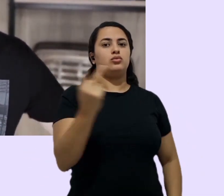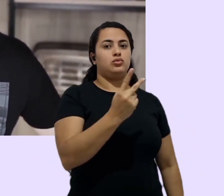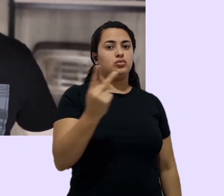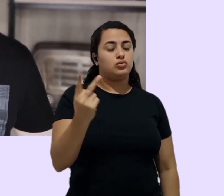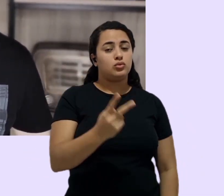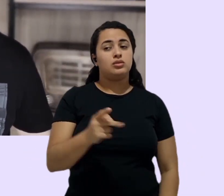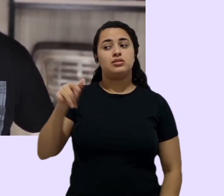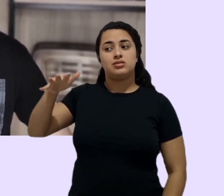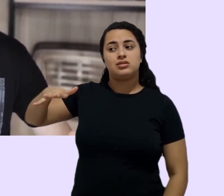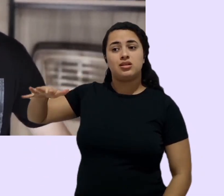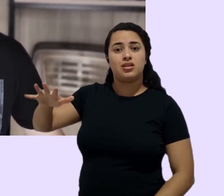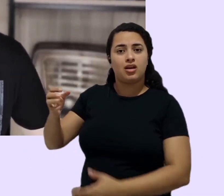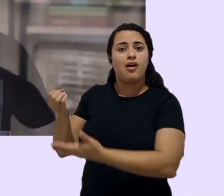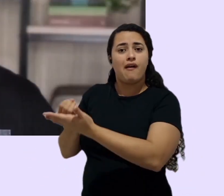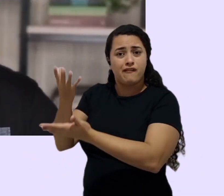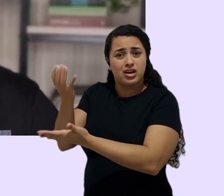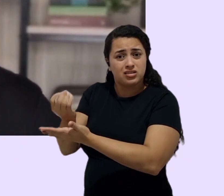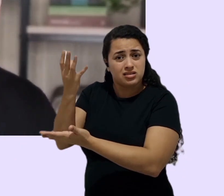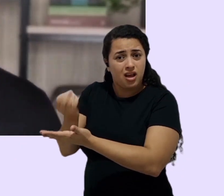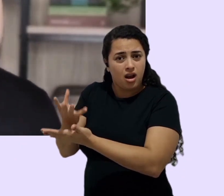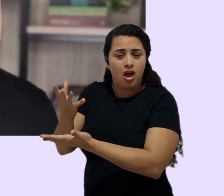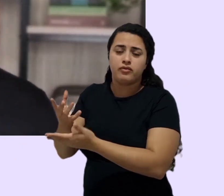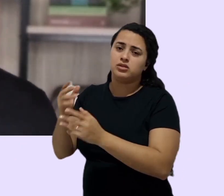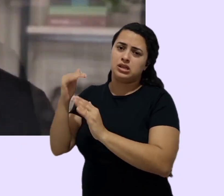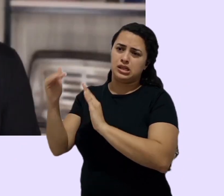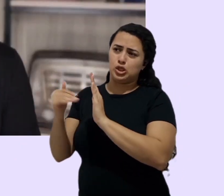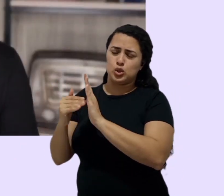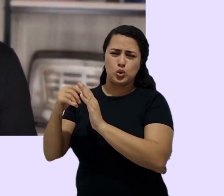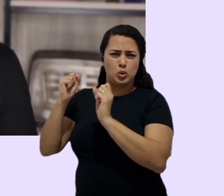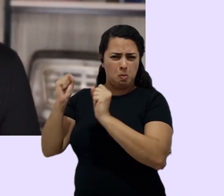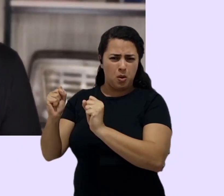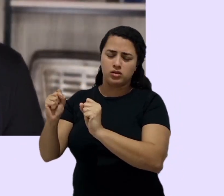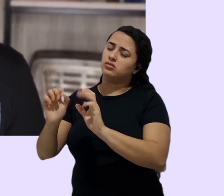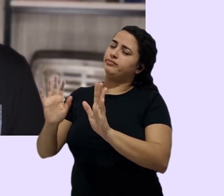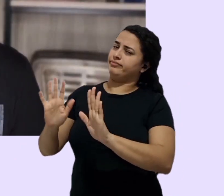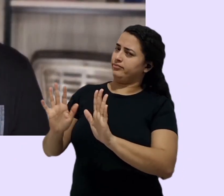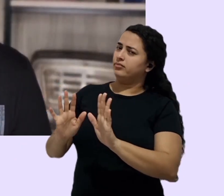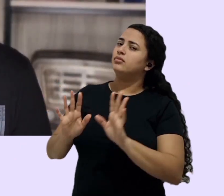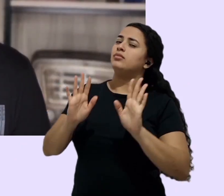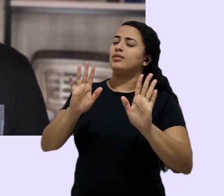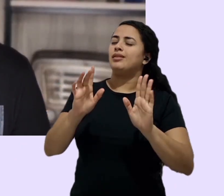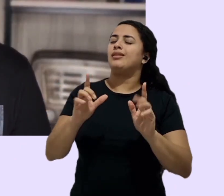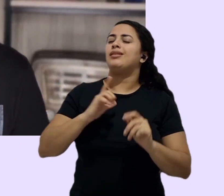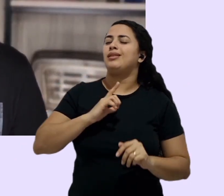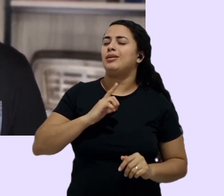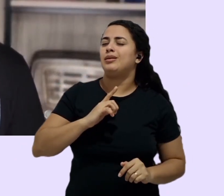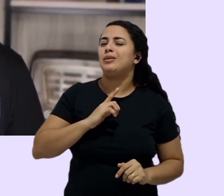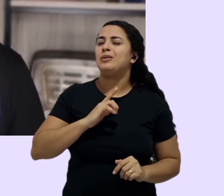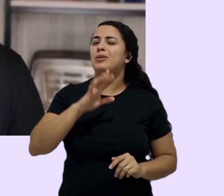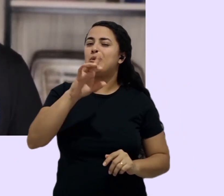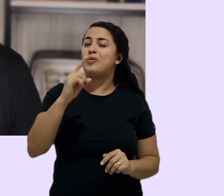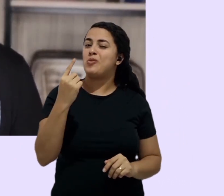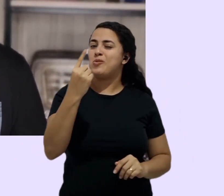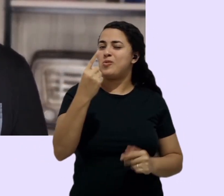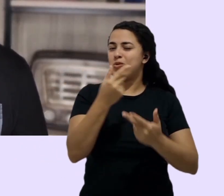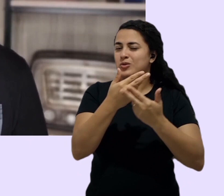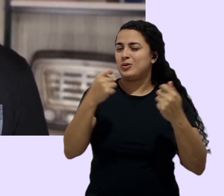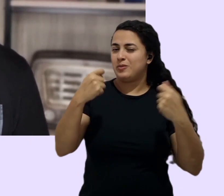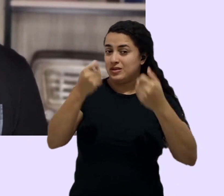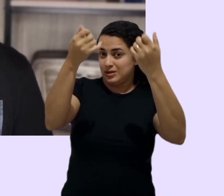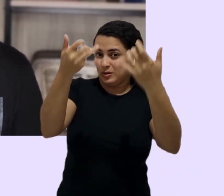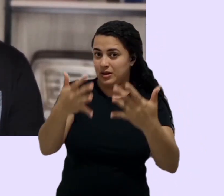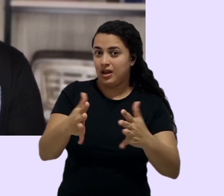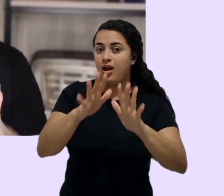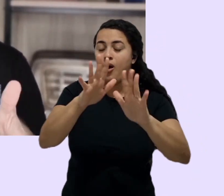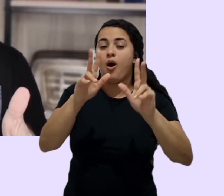por ser ficção, por ser imaginação, não é vale tudo da escrita. E tem um outro ponto importante, galera, que eu preciso falar com vocês, que é em relação à